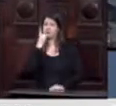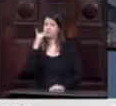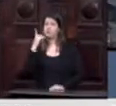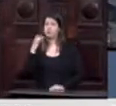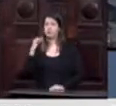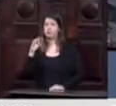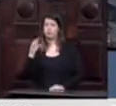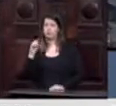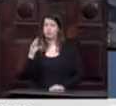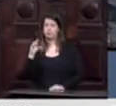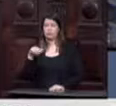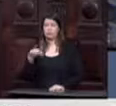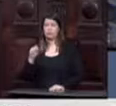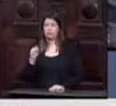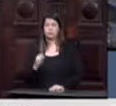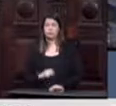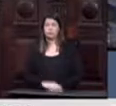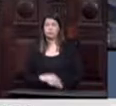Paulo Ramos